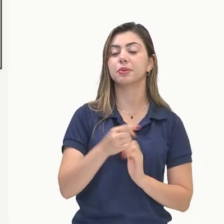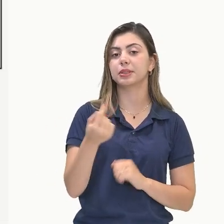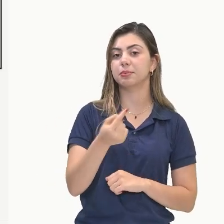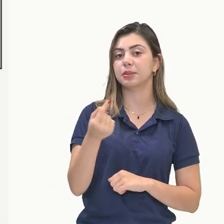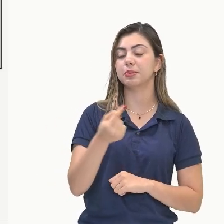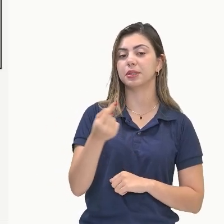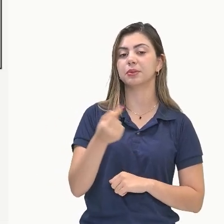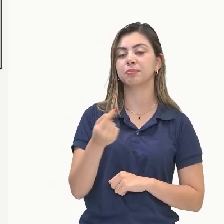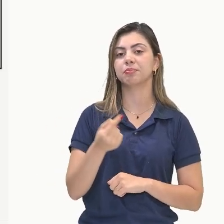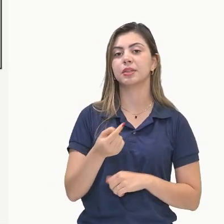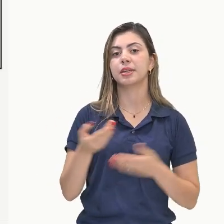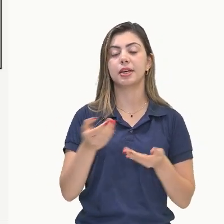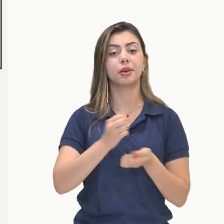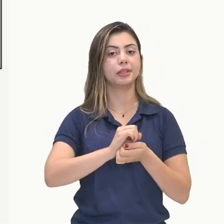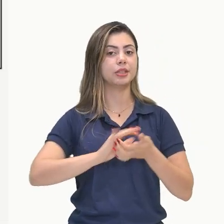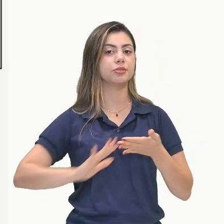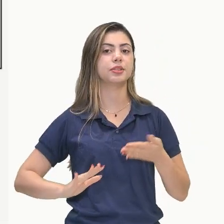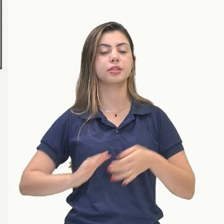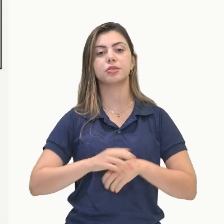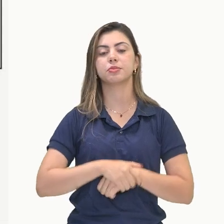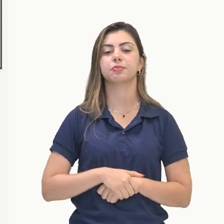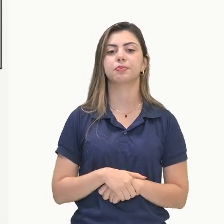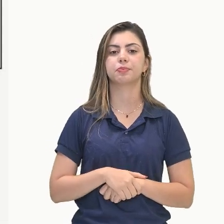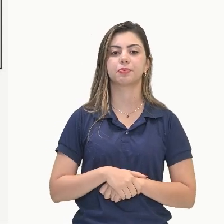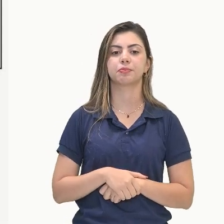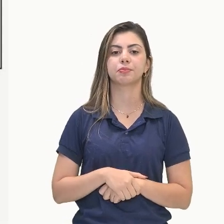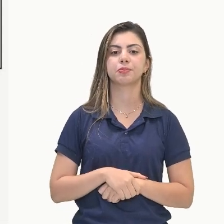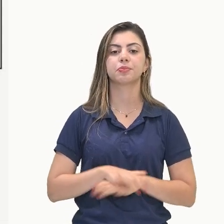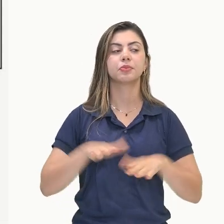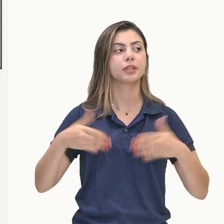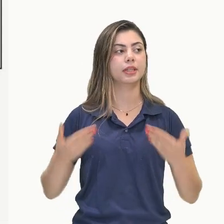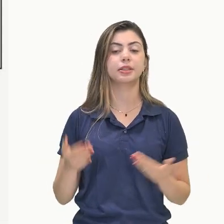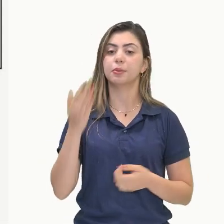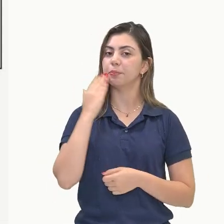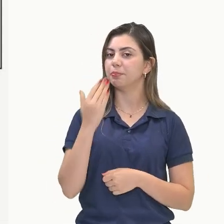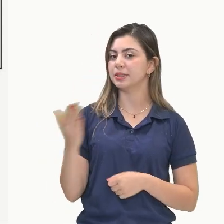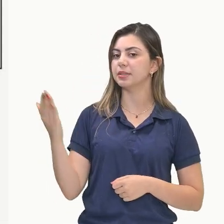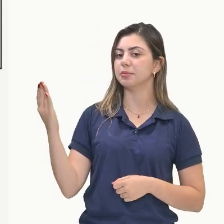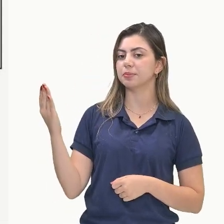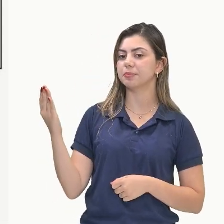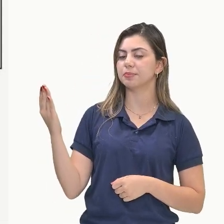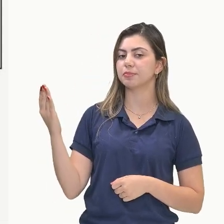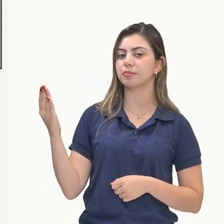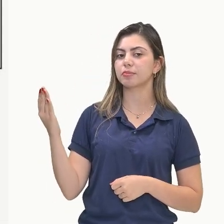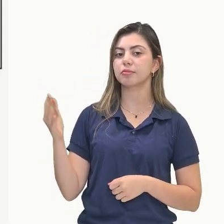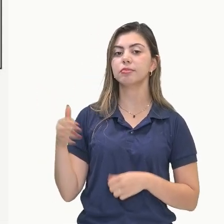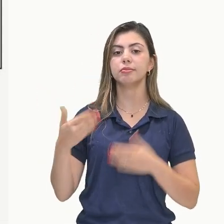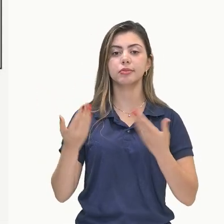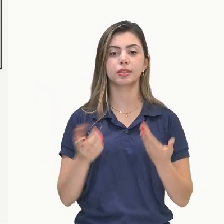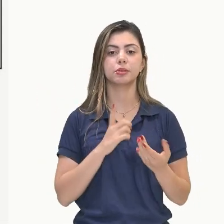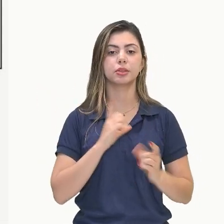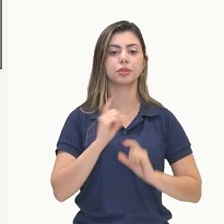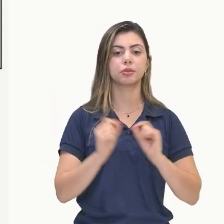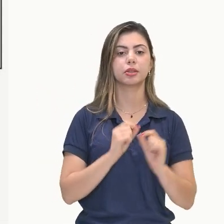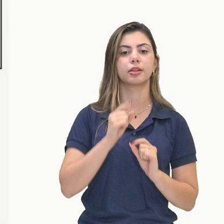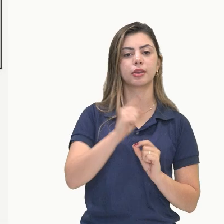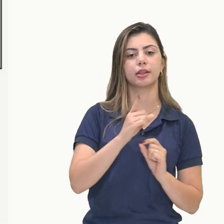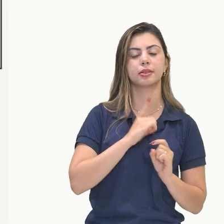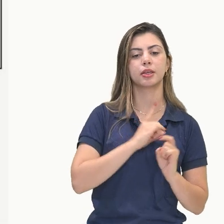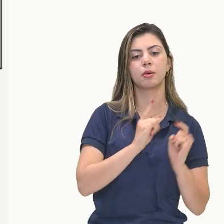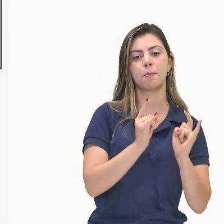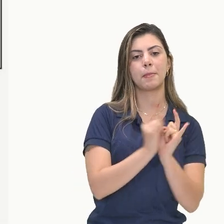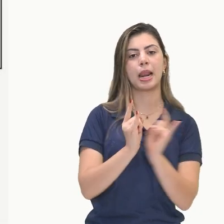exemplo aqui para você. Nós temos aí, pessoal, olha só. Considere uma associação de capacitores em